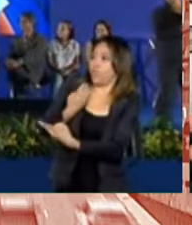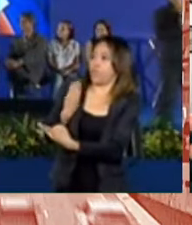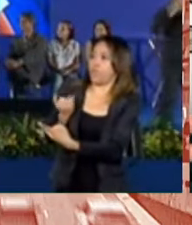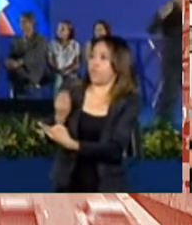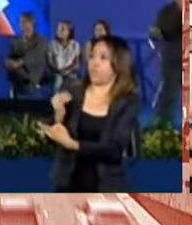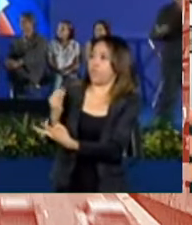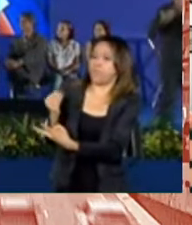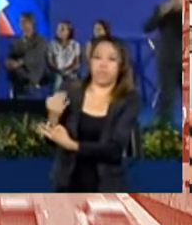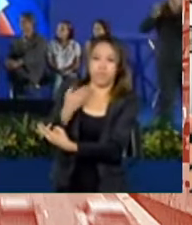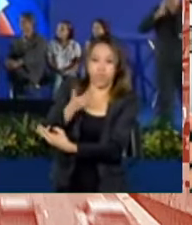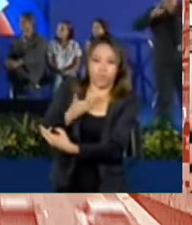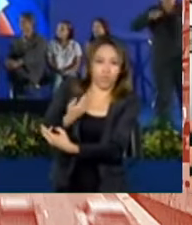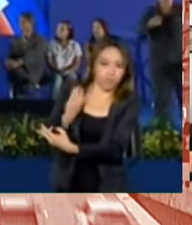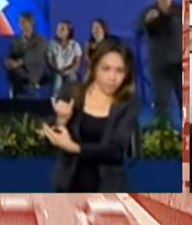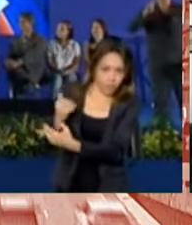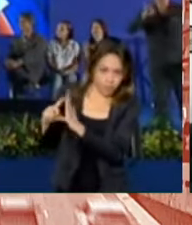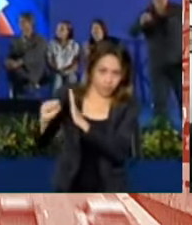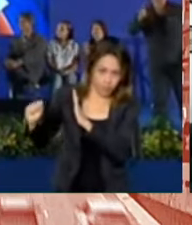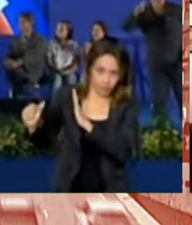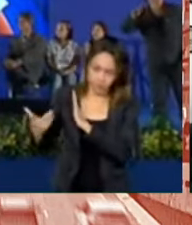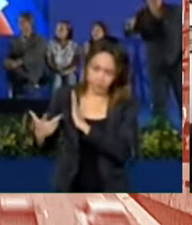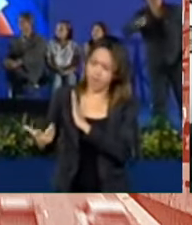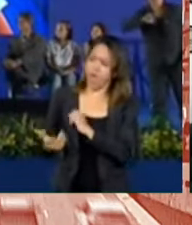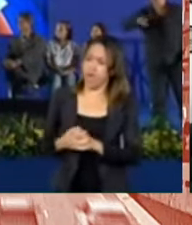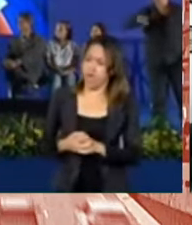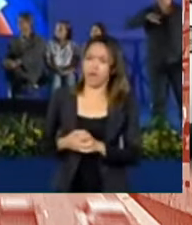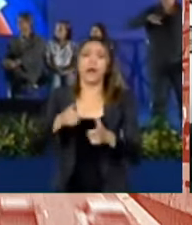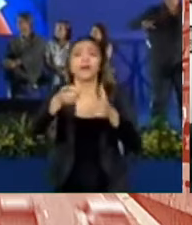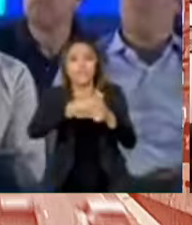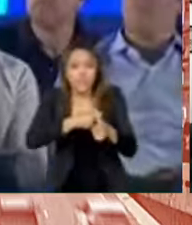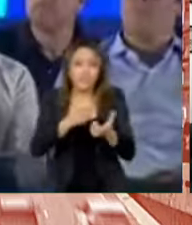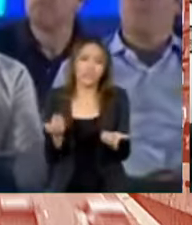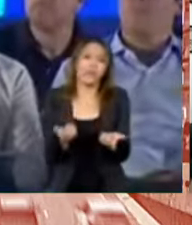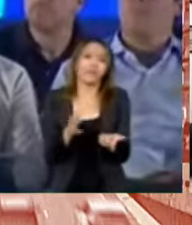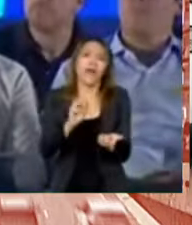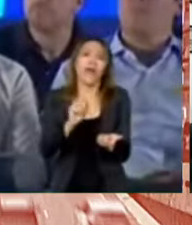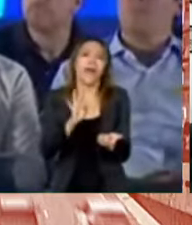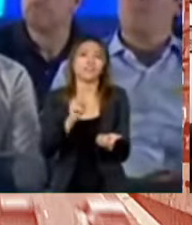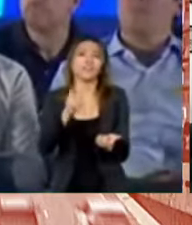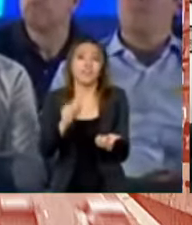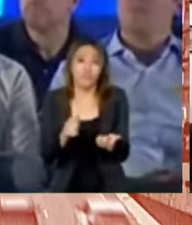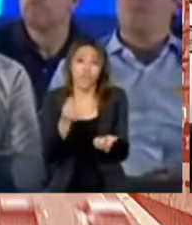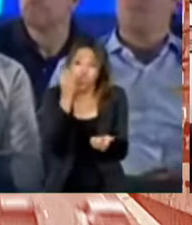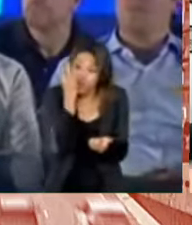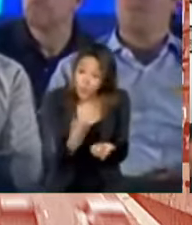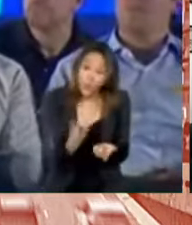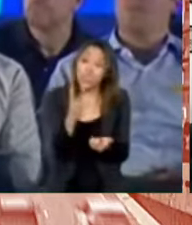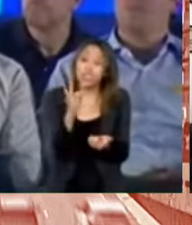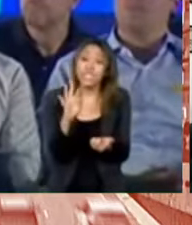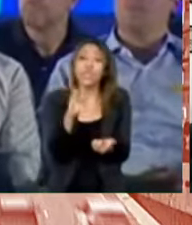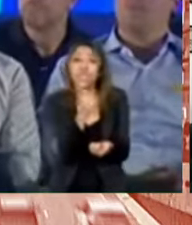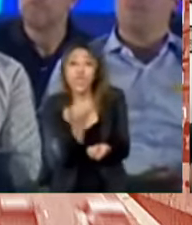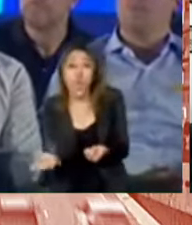tem que fazer um baita esforço para controlar as vaias, né? Porque, por exemplo, no Tarcísio teve as vaias e ele mesmo falou: ó, ele foi eleito, nós aqui não somos de dar golpe,